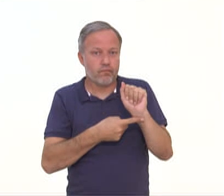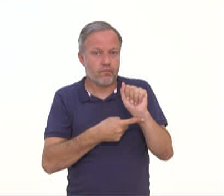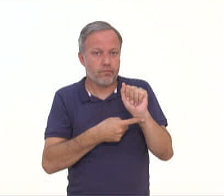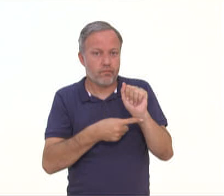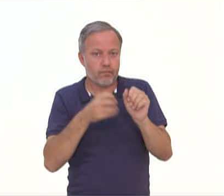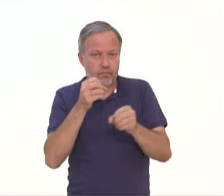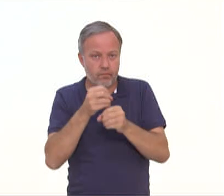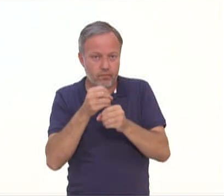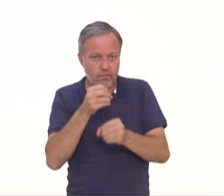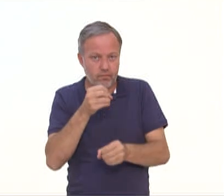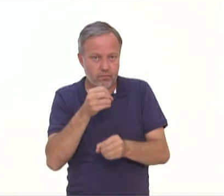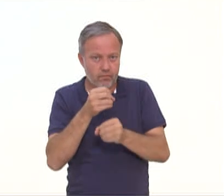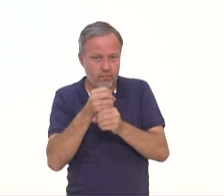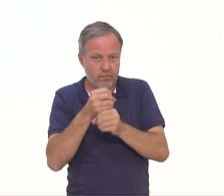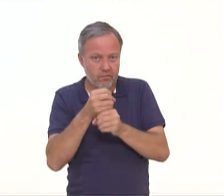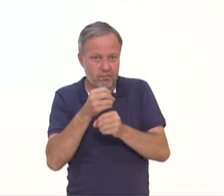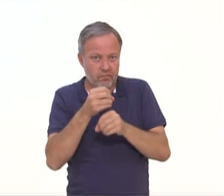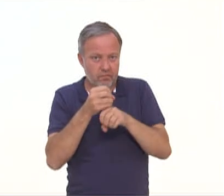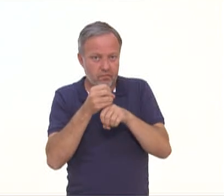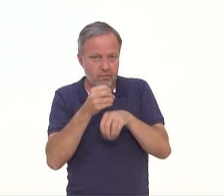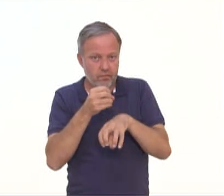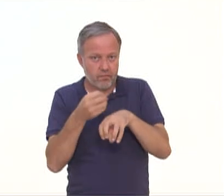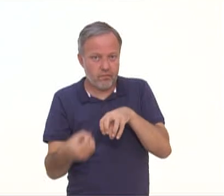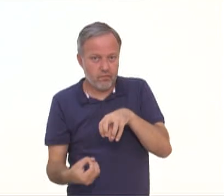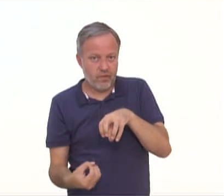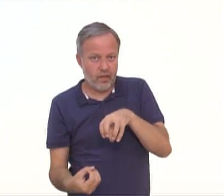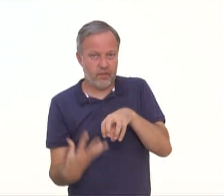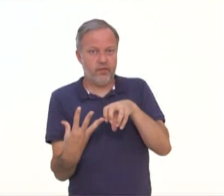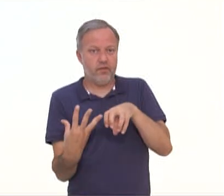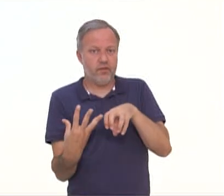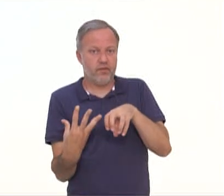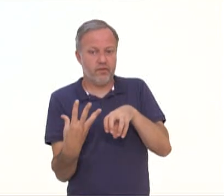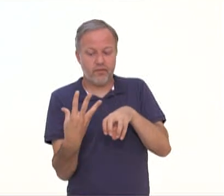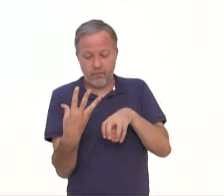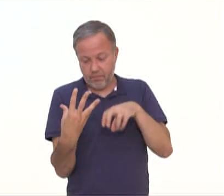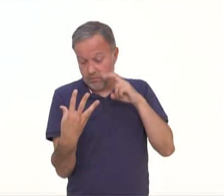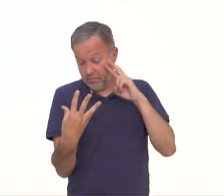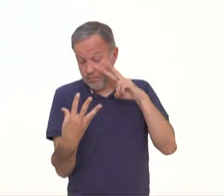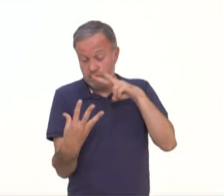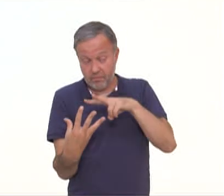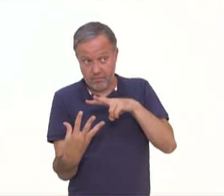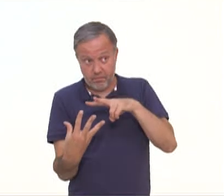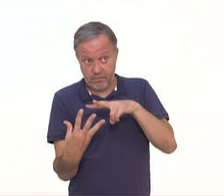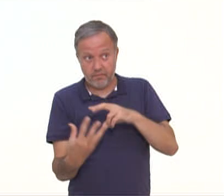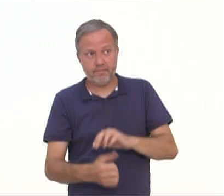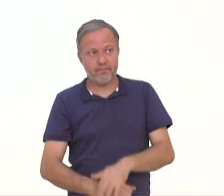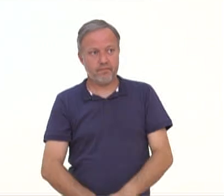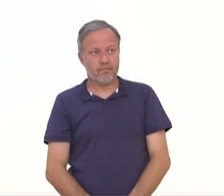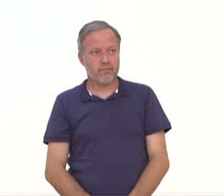de luz refletida. As lupas, o foniscópio, aqueles exemplos que eu trouxe para vocês.